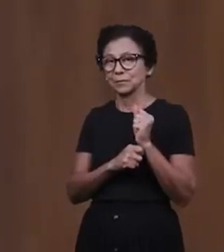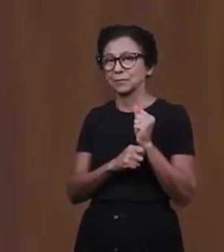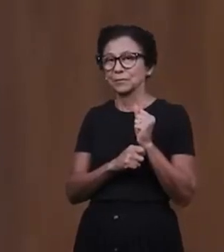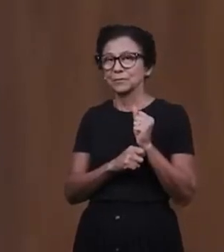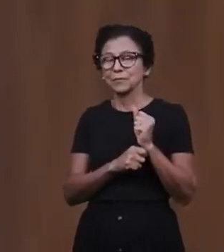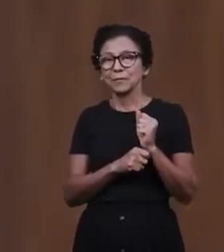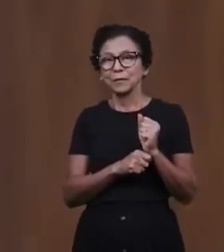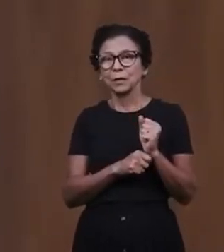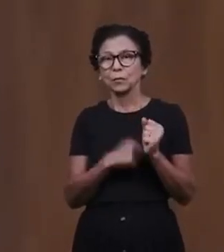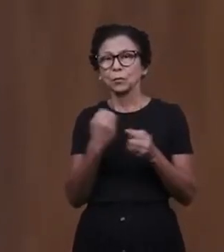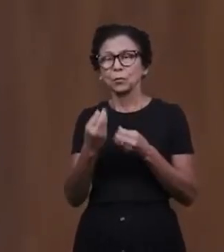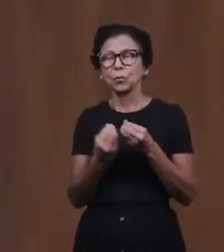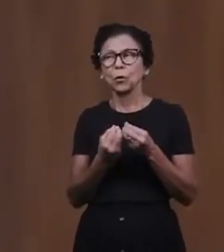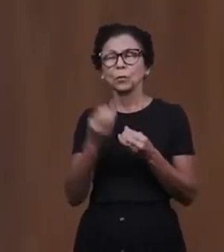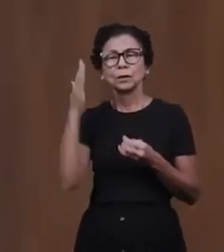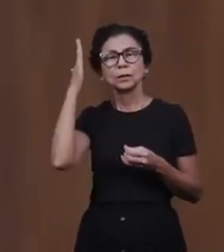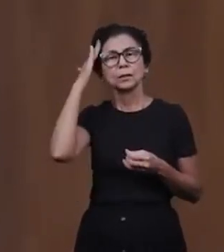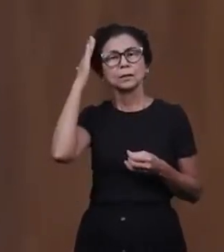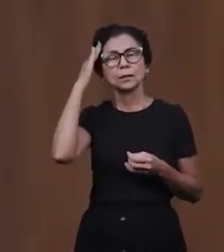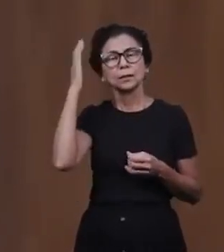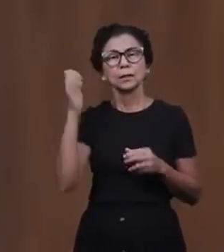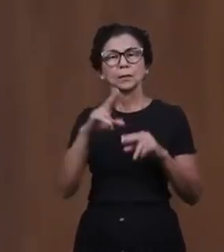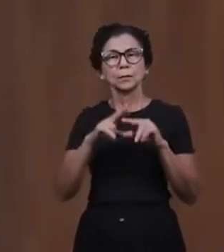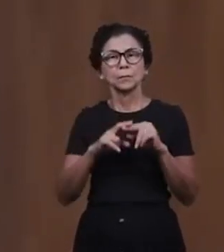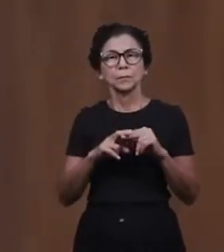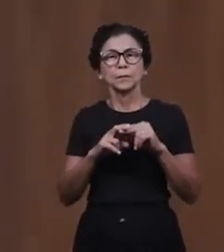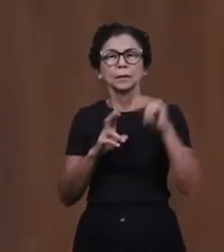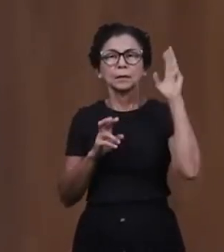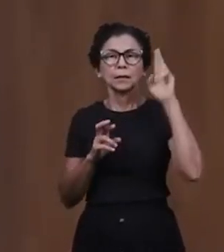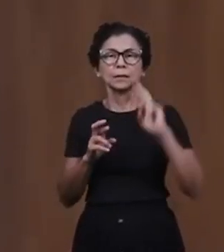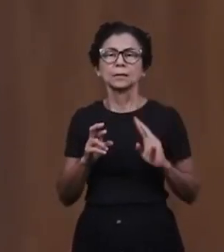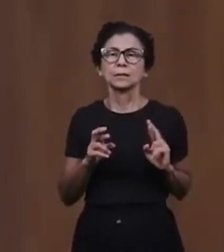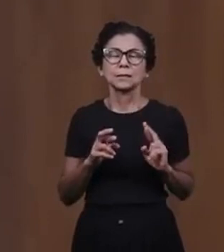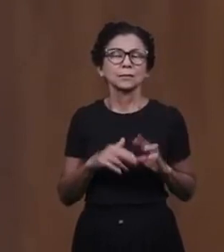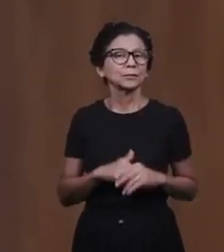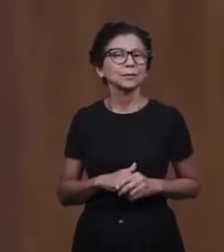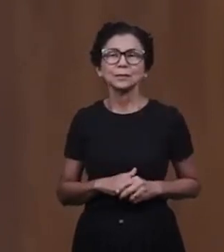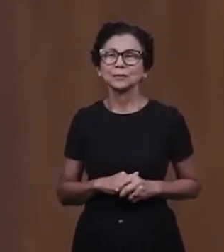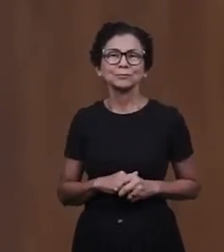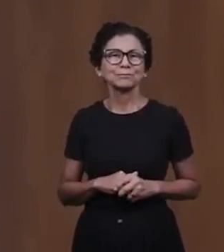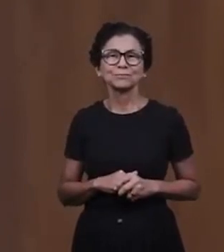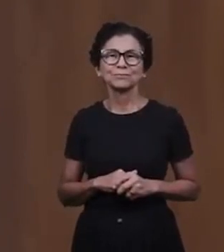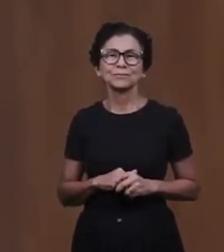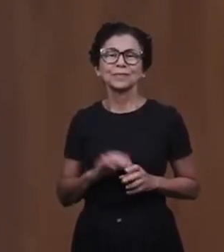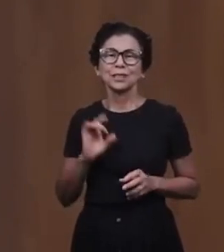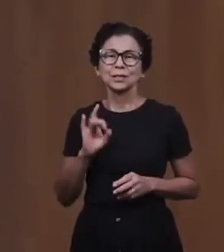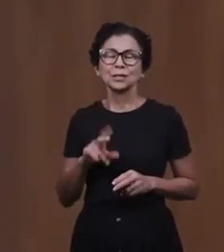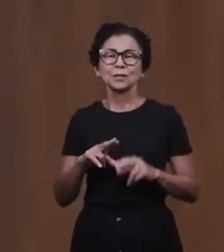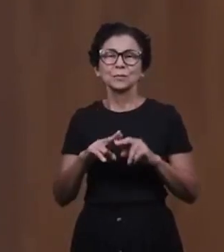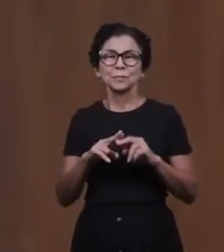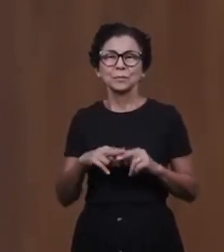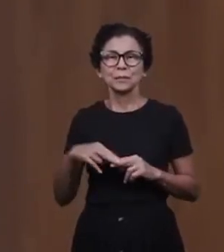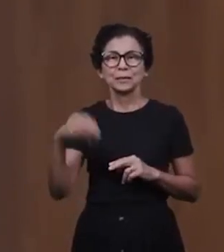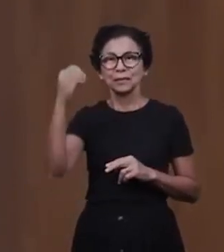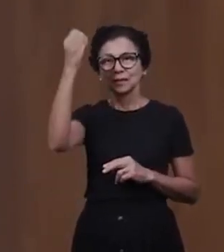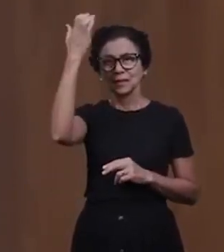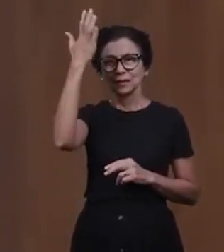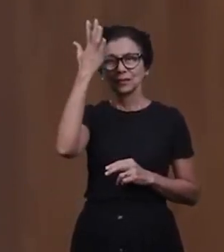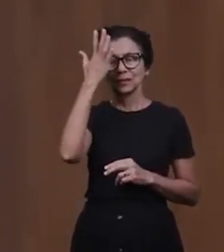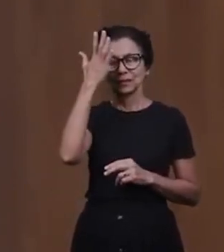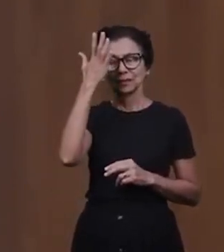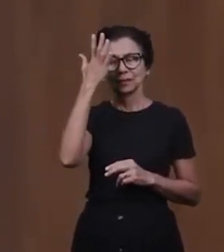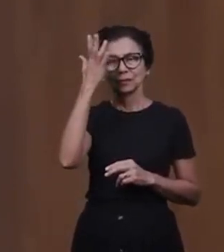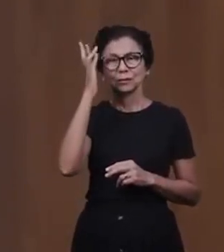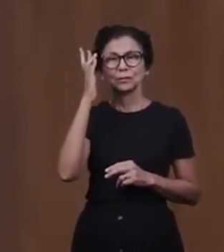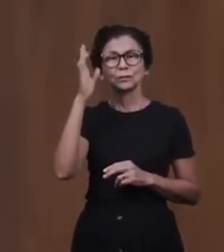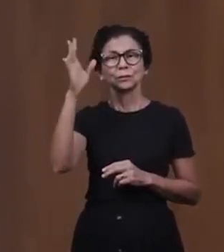alcança pela razão, ele é nos dado gratuitamente pela revelação do Espírito Santo. É dado pela graça de Deus abundante